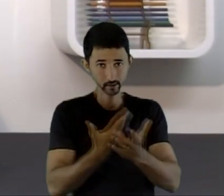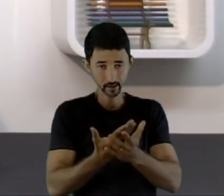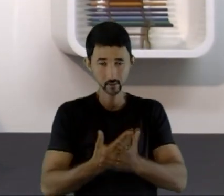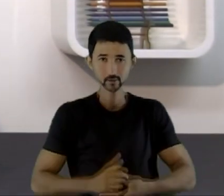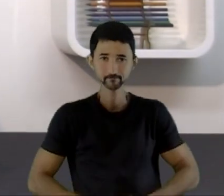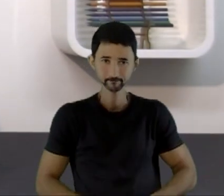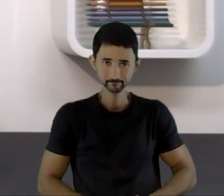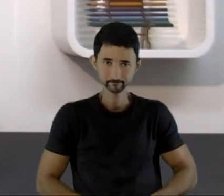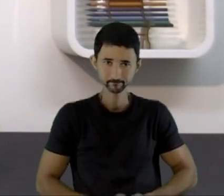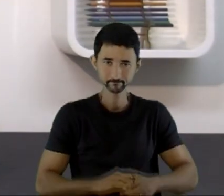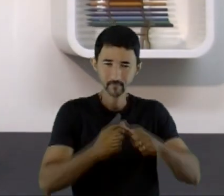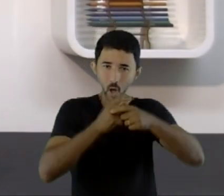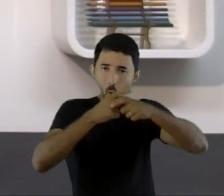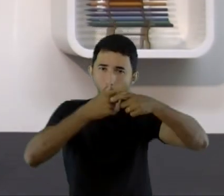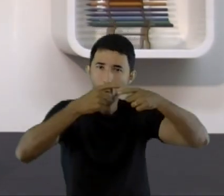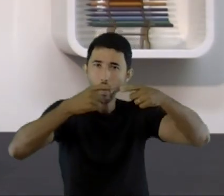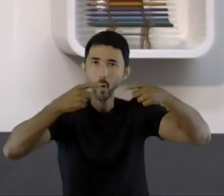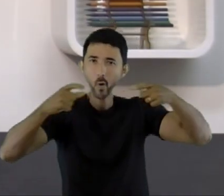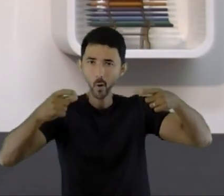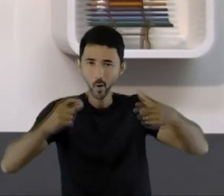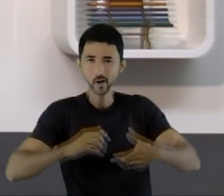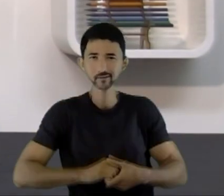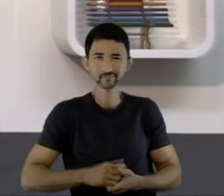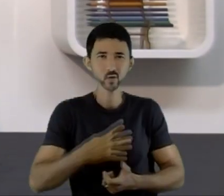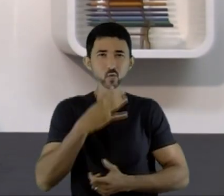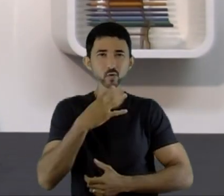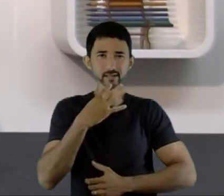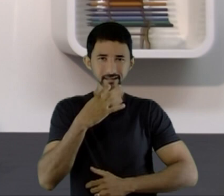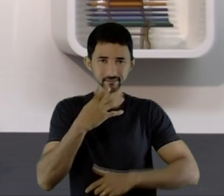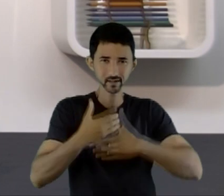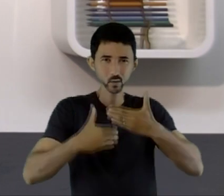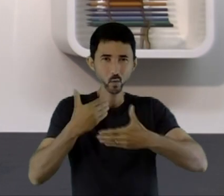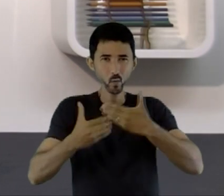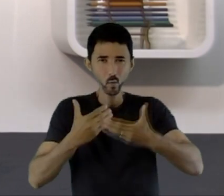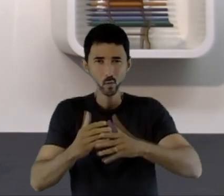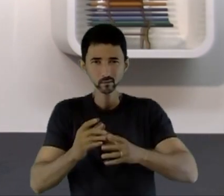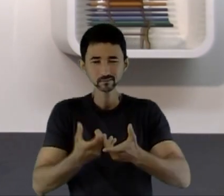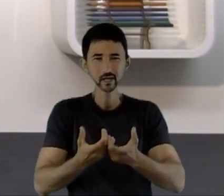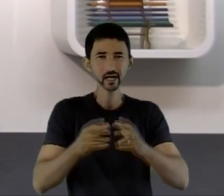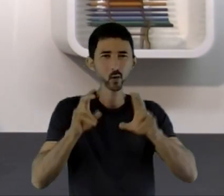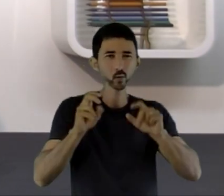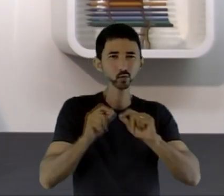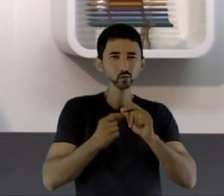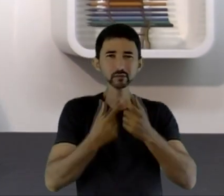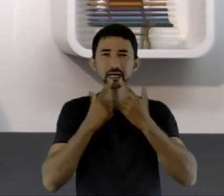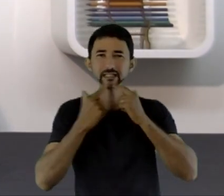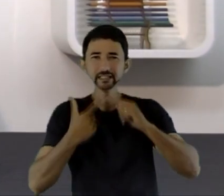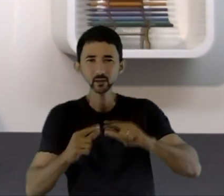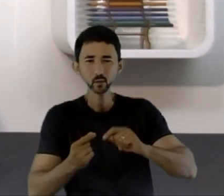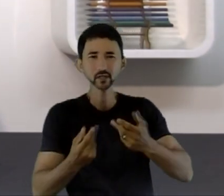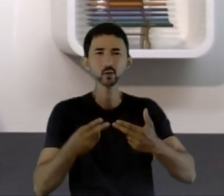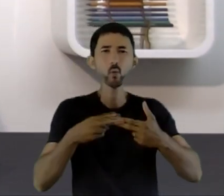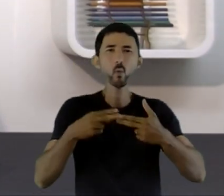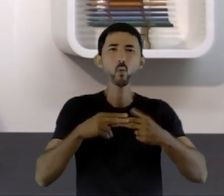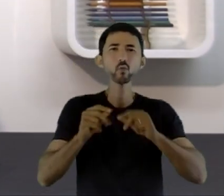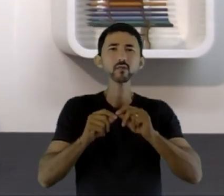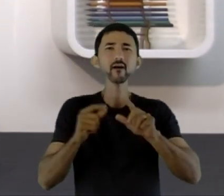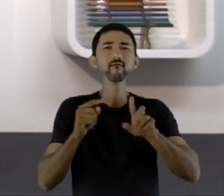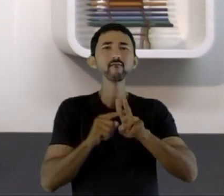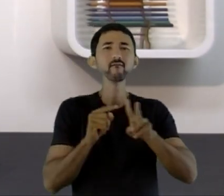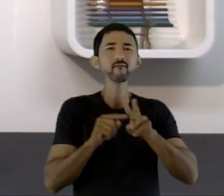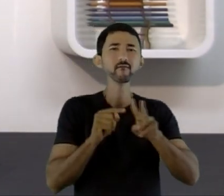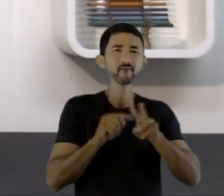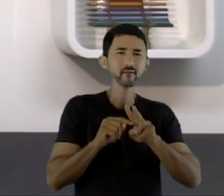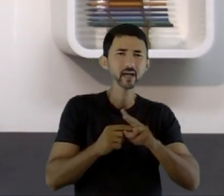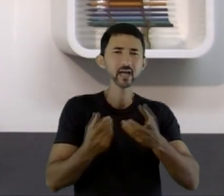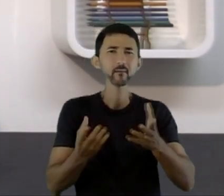dessa, para nós ampliarmos agora o nosso conhecimento sobre esse item linguístico que a gente chama de verbo e